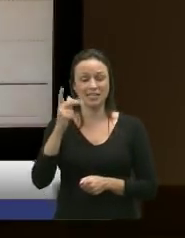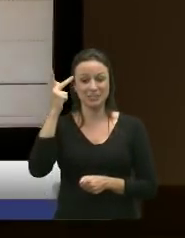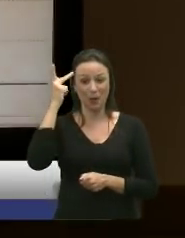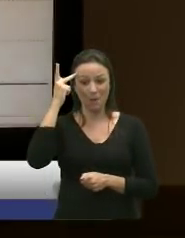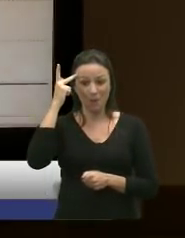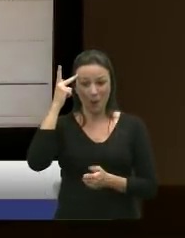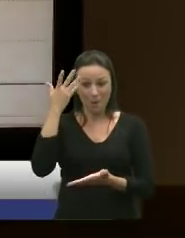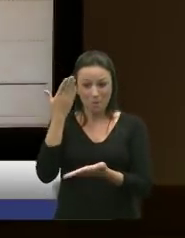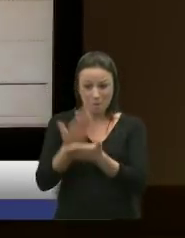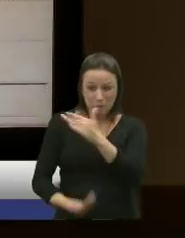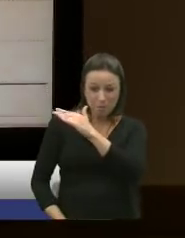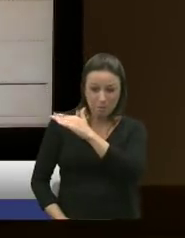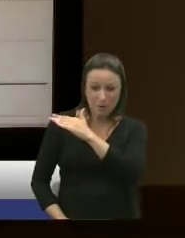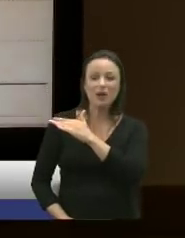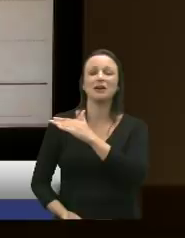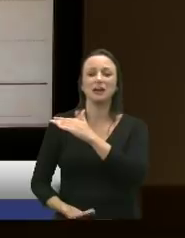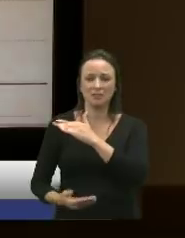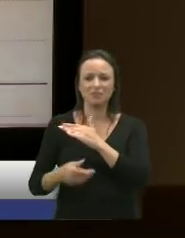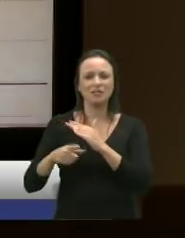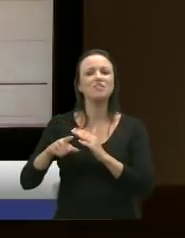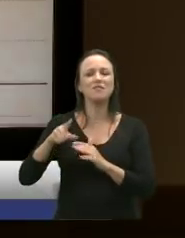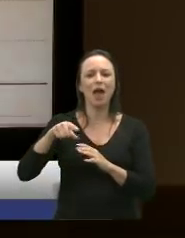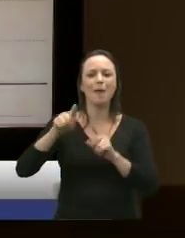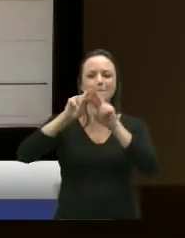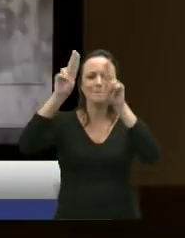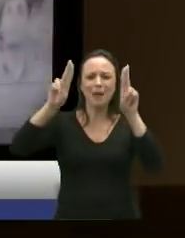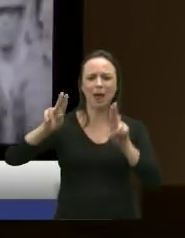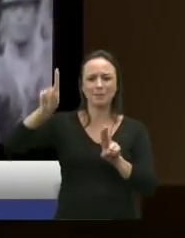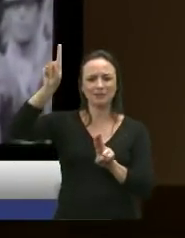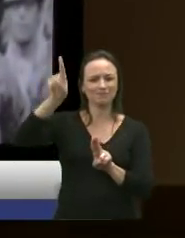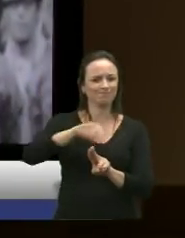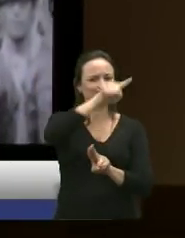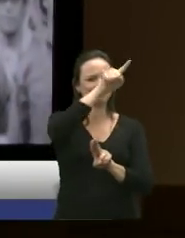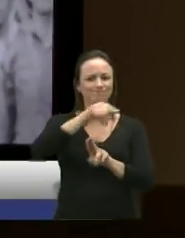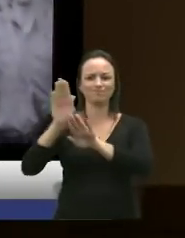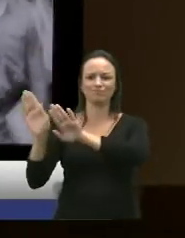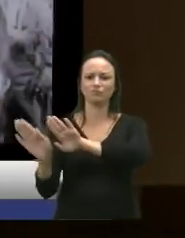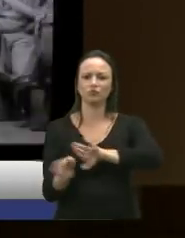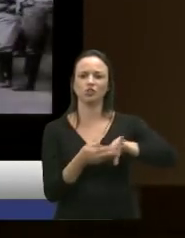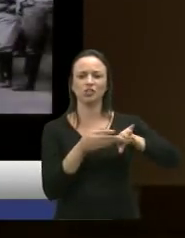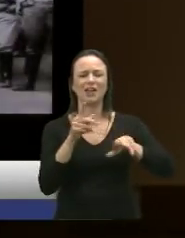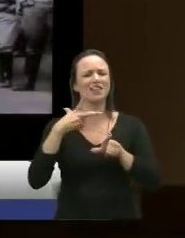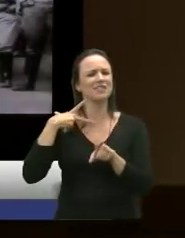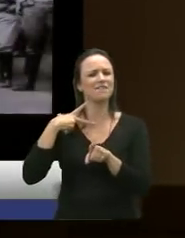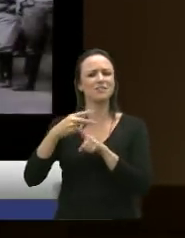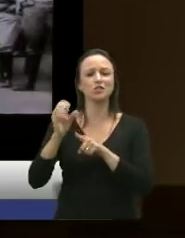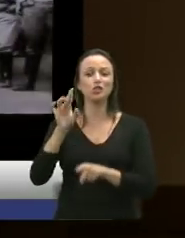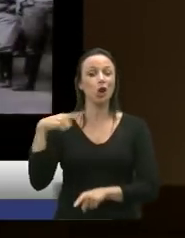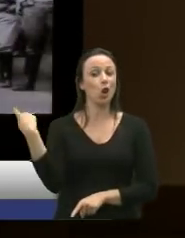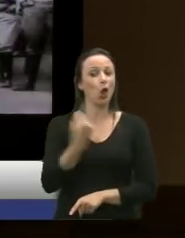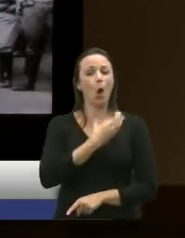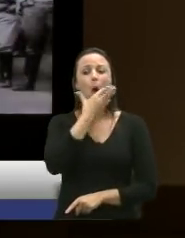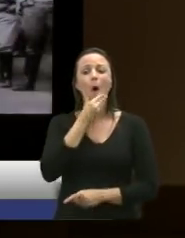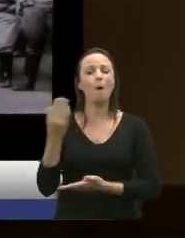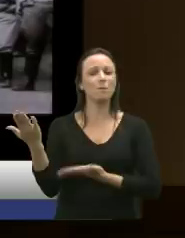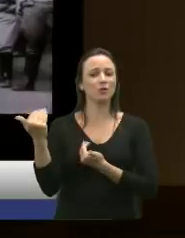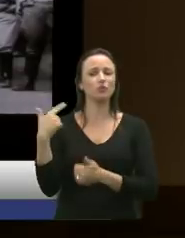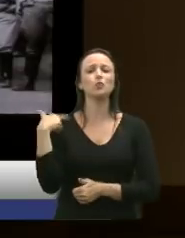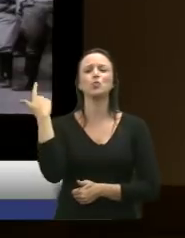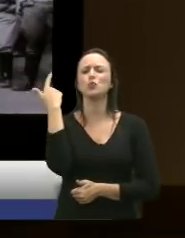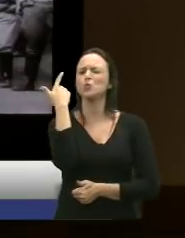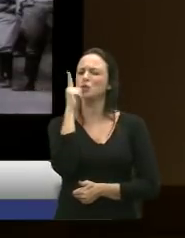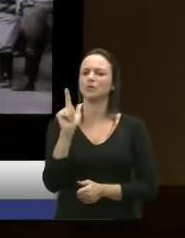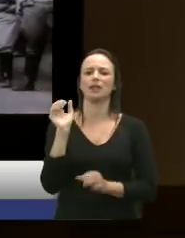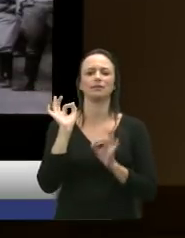derrotado, ele será riscado do mapa do Brasil. E essa vitória, só nós rapazes podemos levá-la a